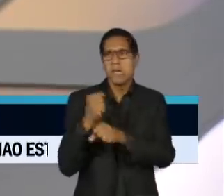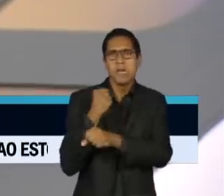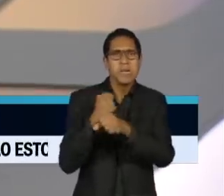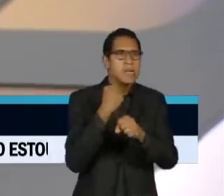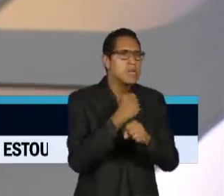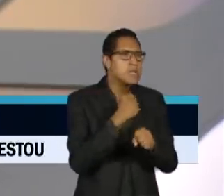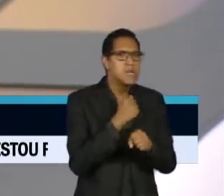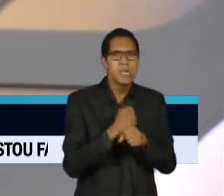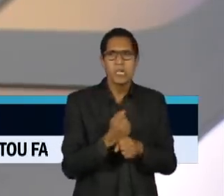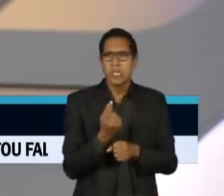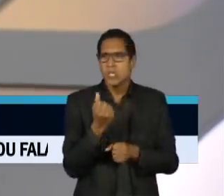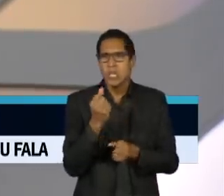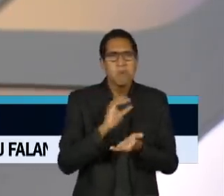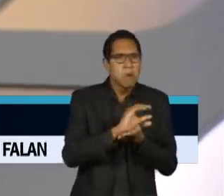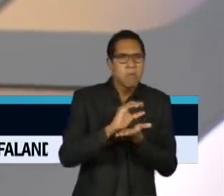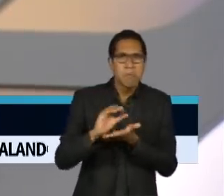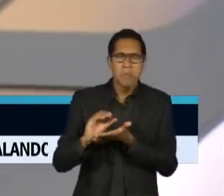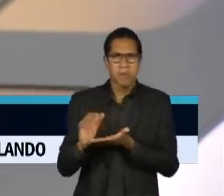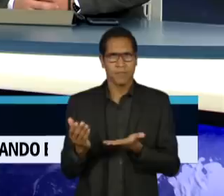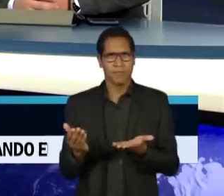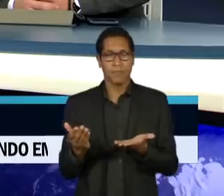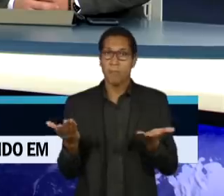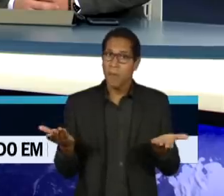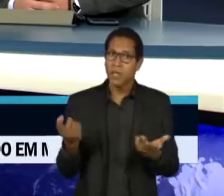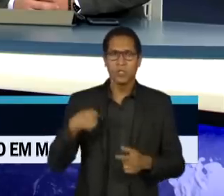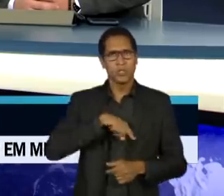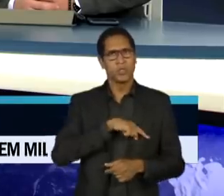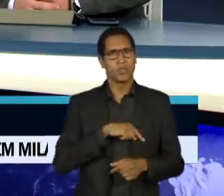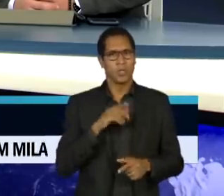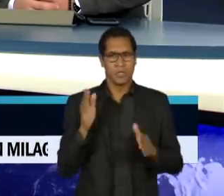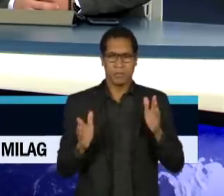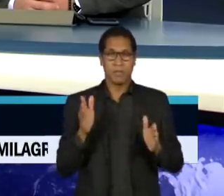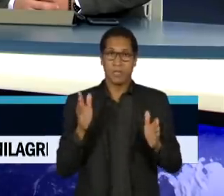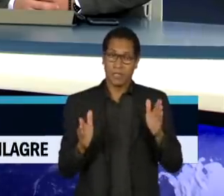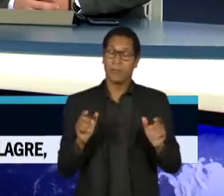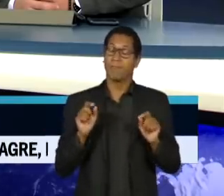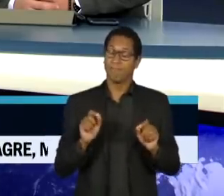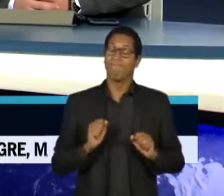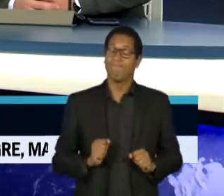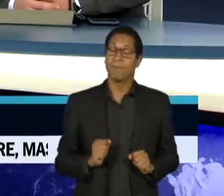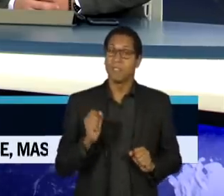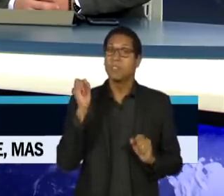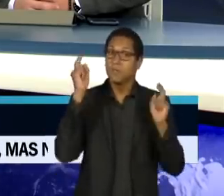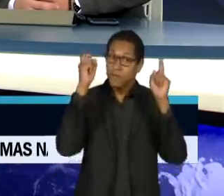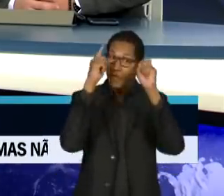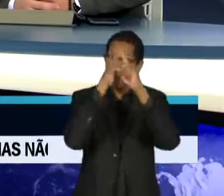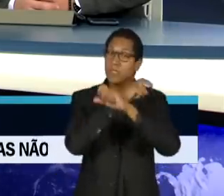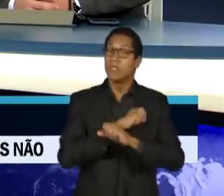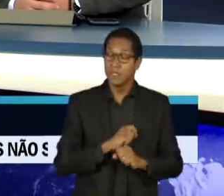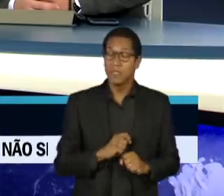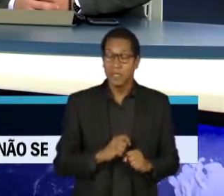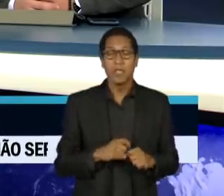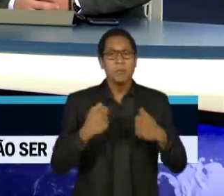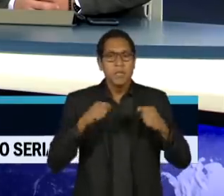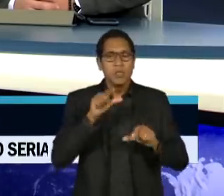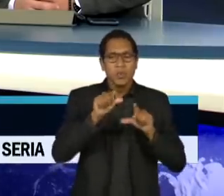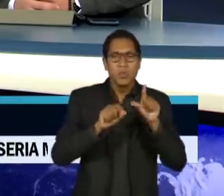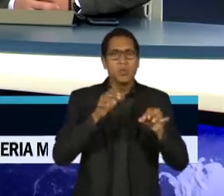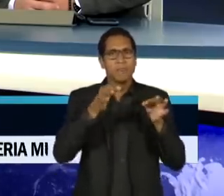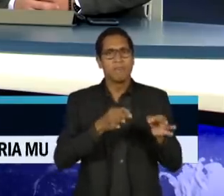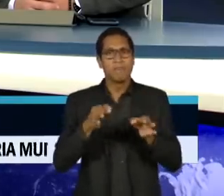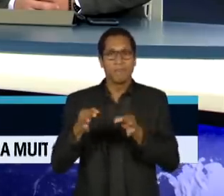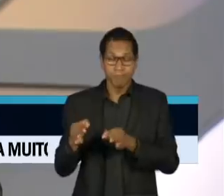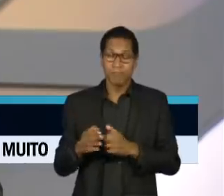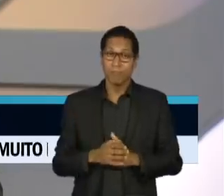problema é que nós não estamos vivendo um tempo banal, nós estamos vivendo tempos extraordinários. E a gente tem a impressão, olhando para o